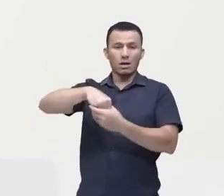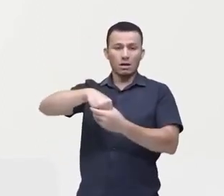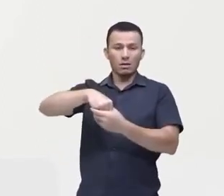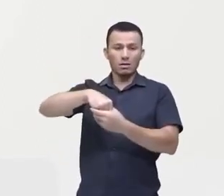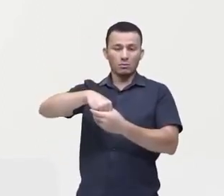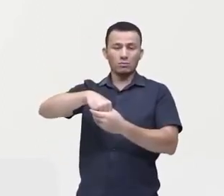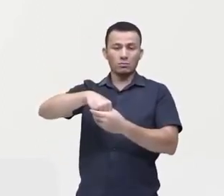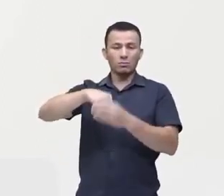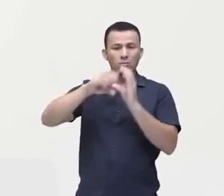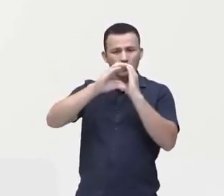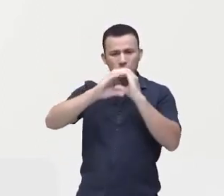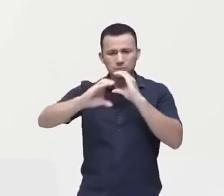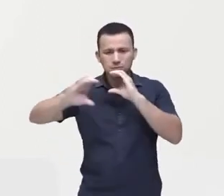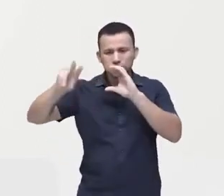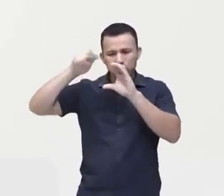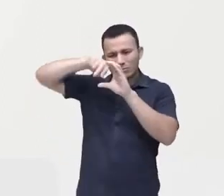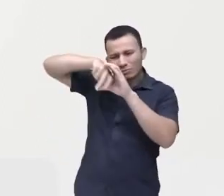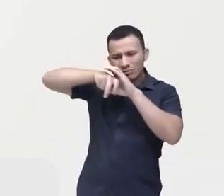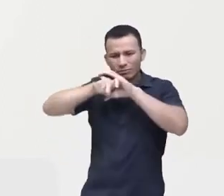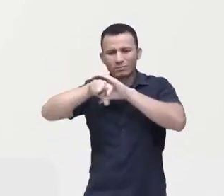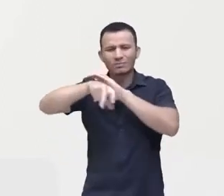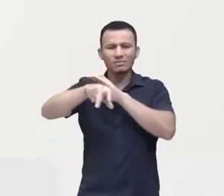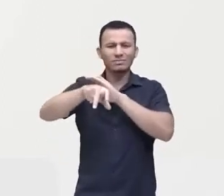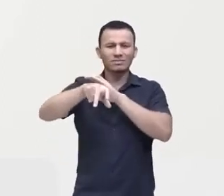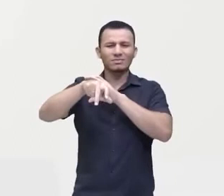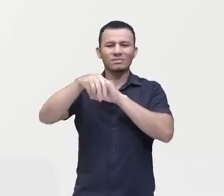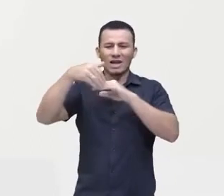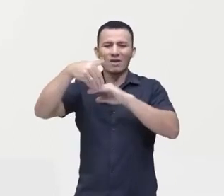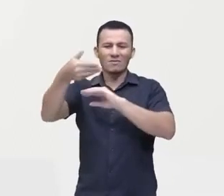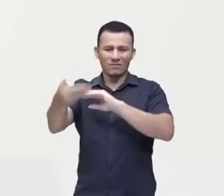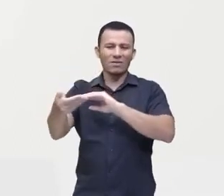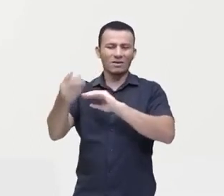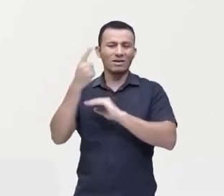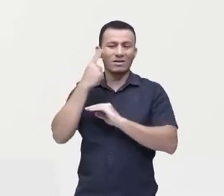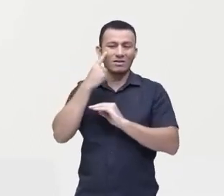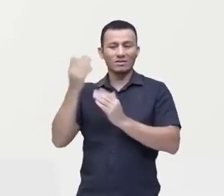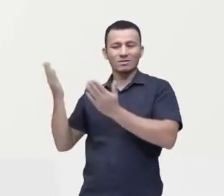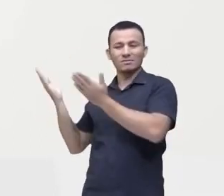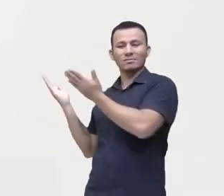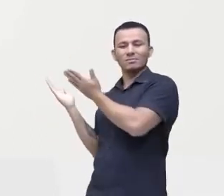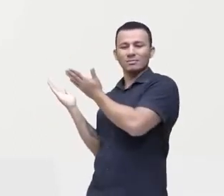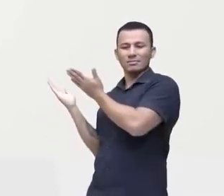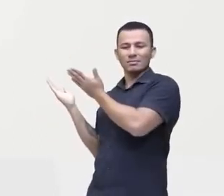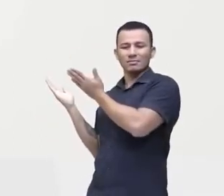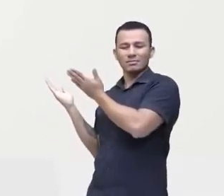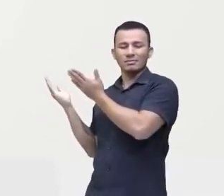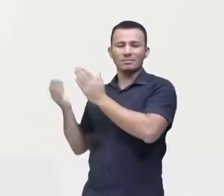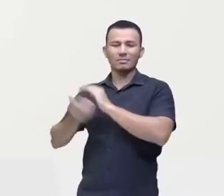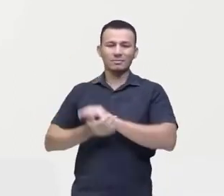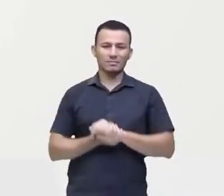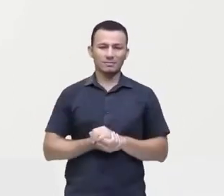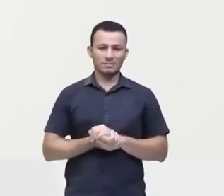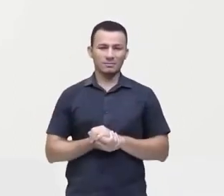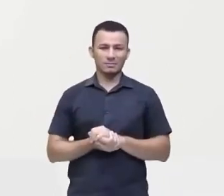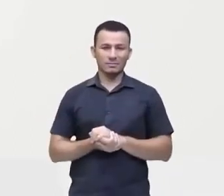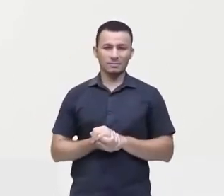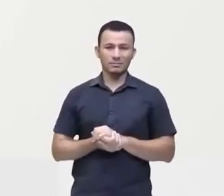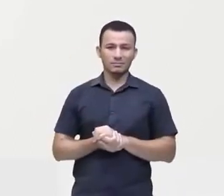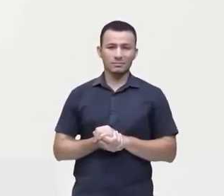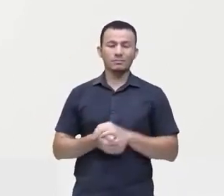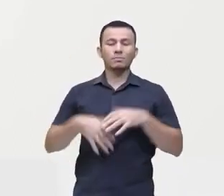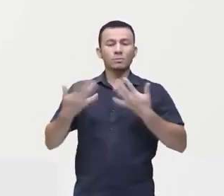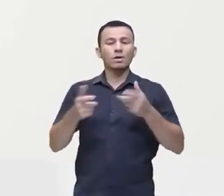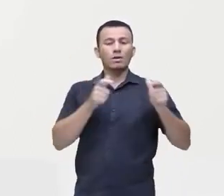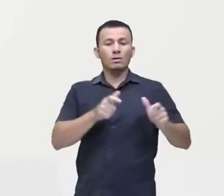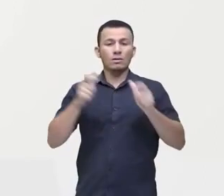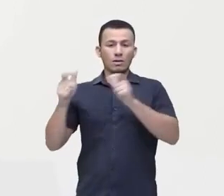do minhocão. Aqui, ó, ele já saiu. Ele está fora. Então, a